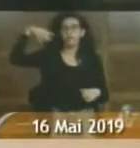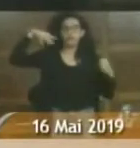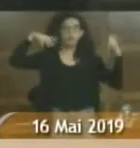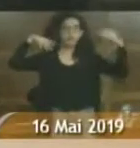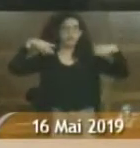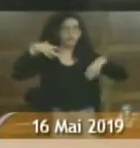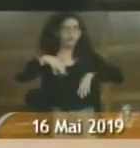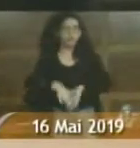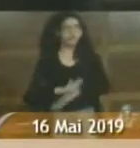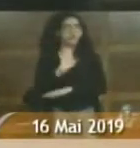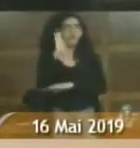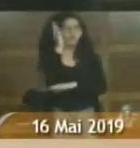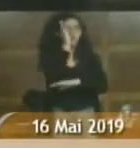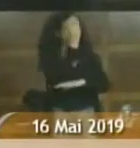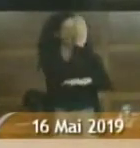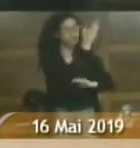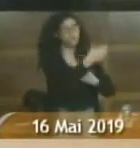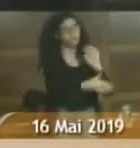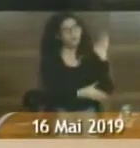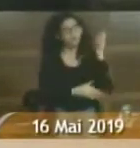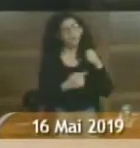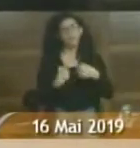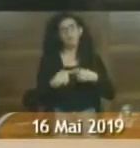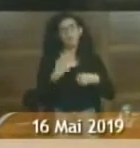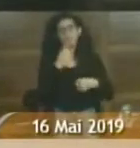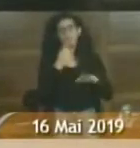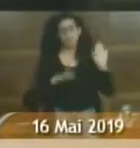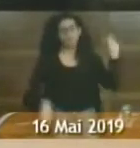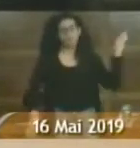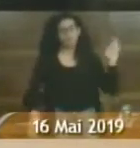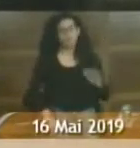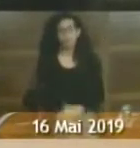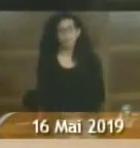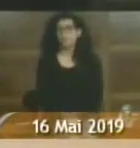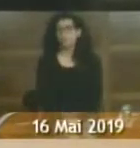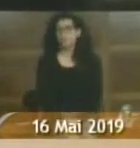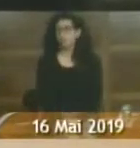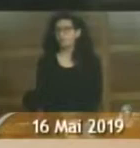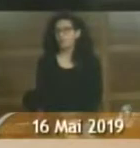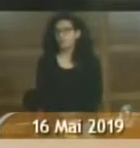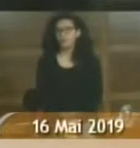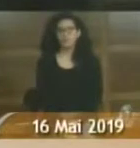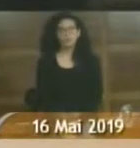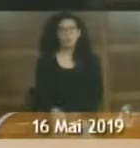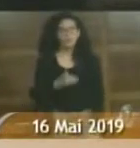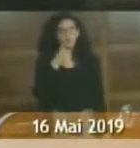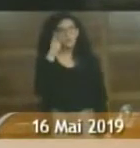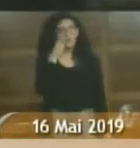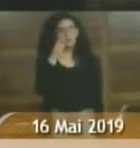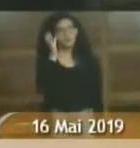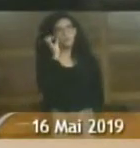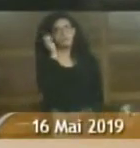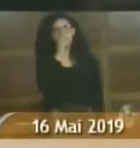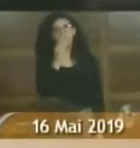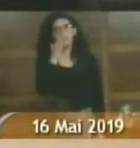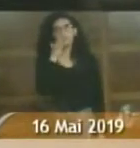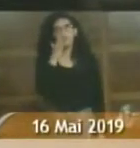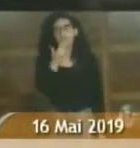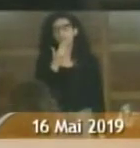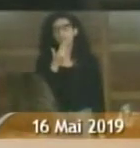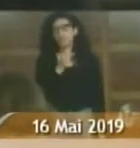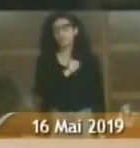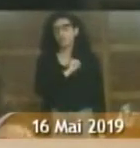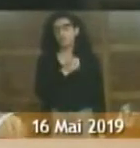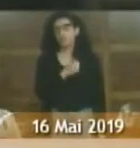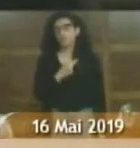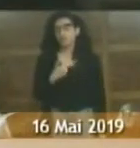lâmpada de LED nos postes da rua Marieta do Nascimento, no bairro Praia Vermelha. Matérias à vereadora Tite Brasil. Indicação número